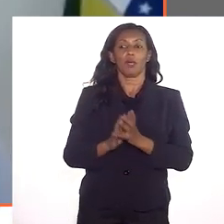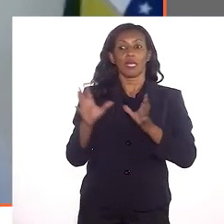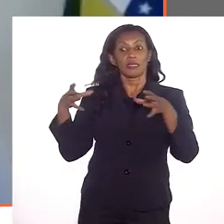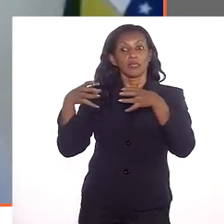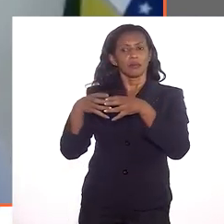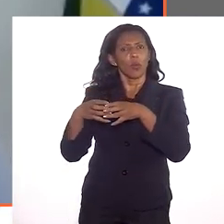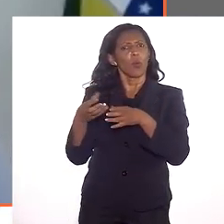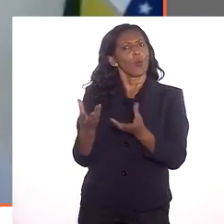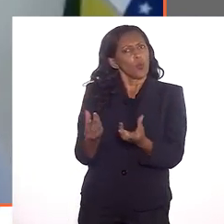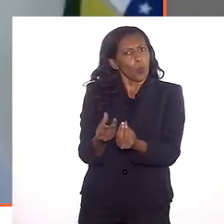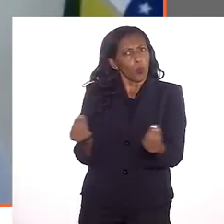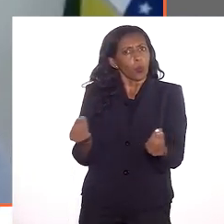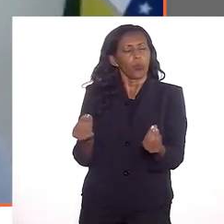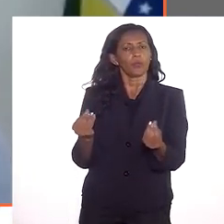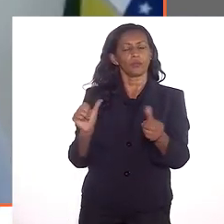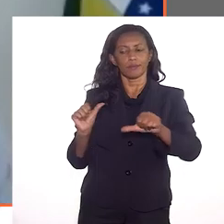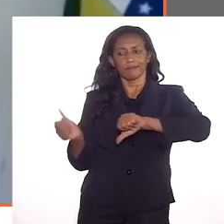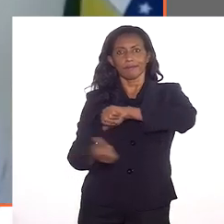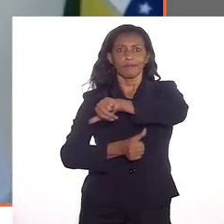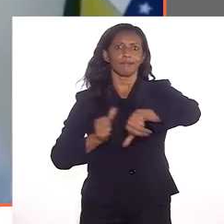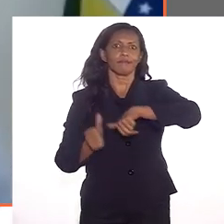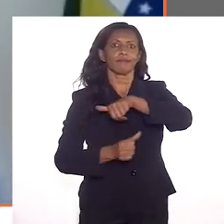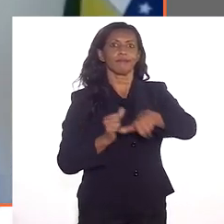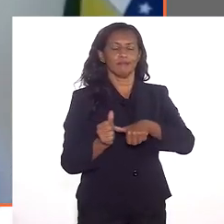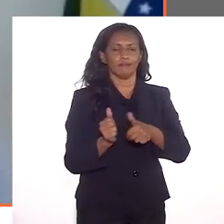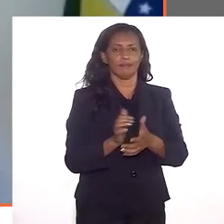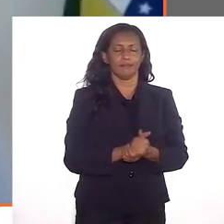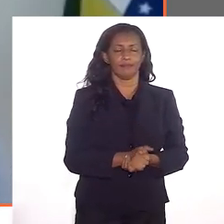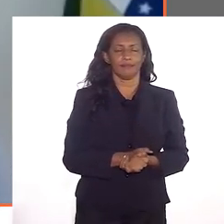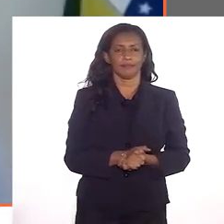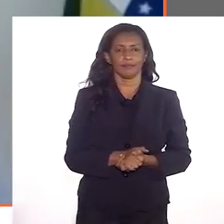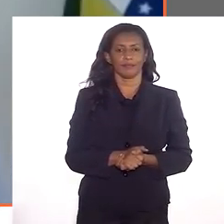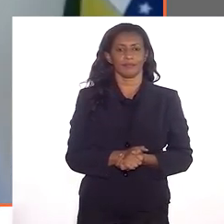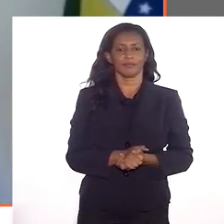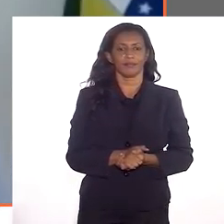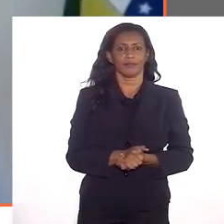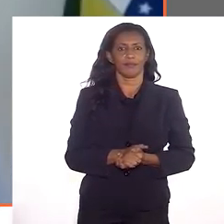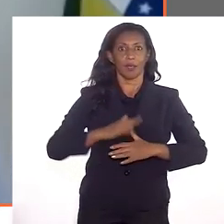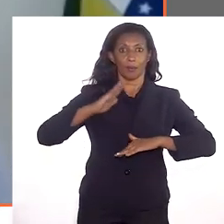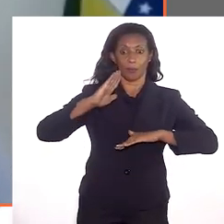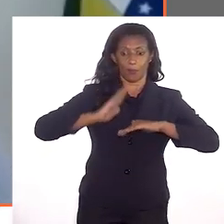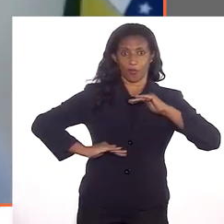Que esses coletivos, muitos deles, se tornaram muito